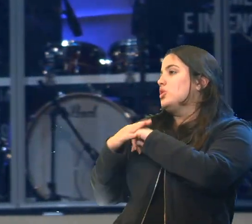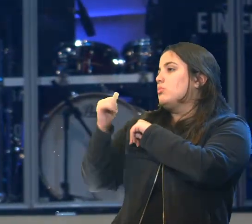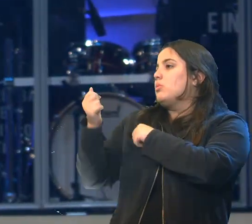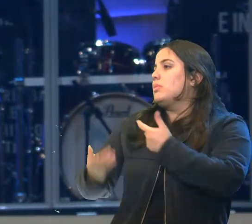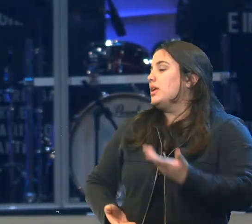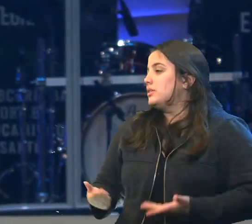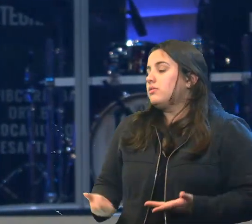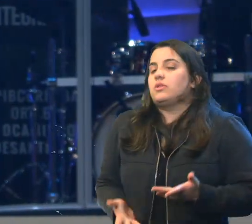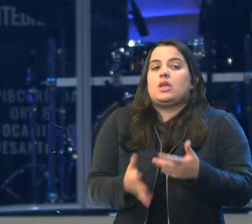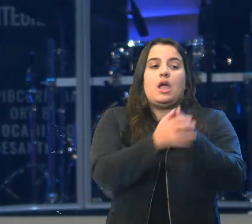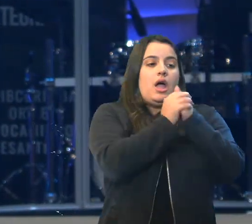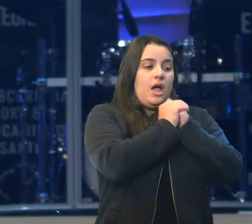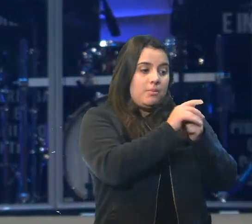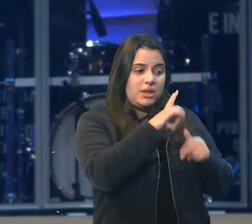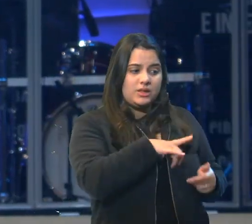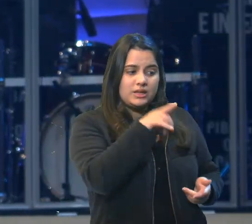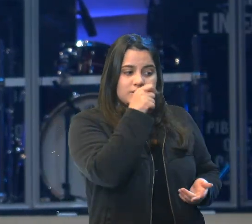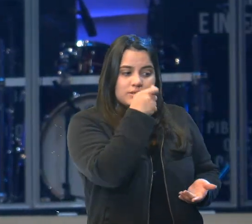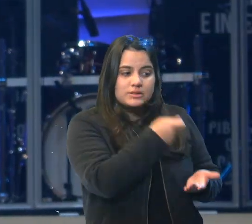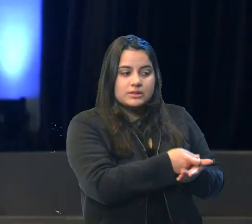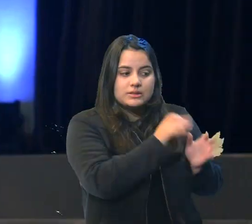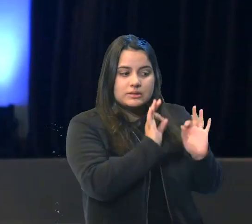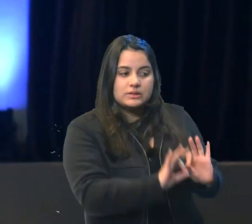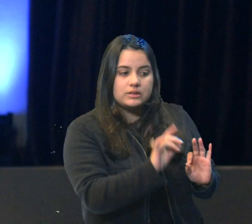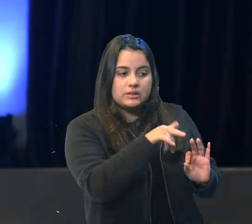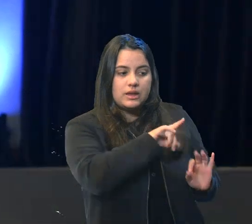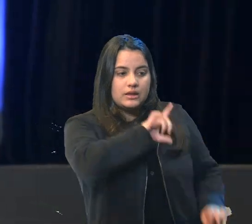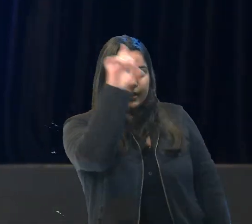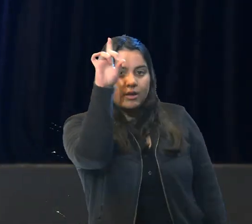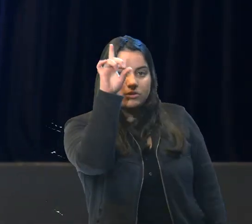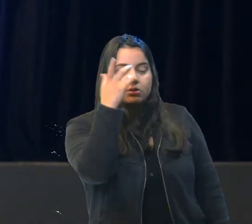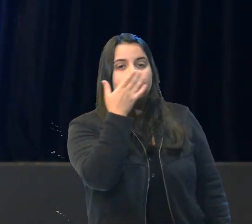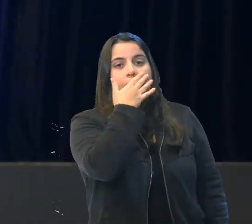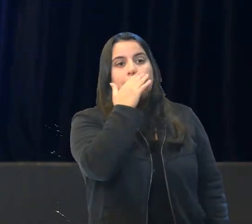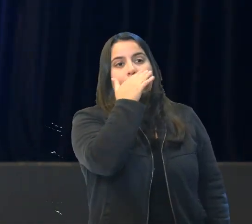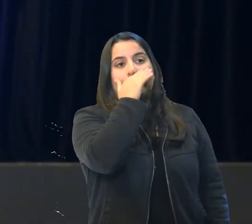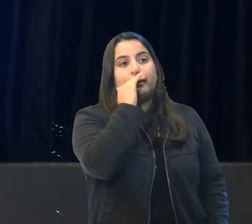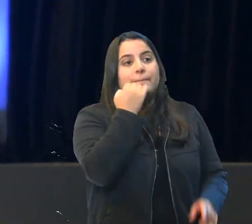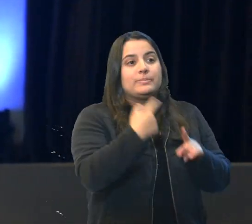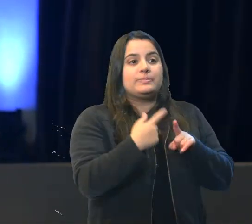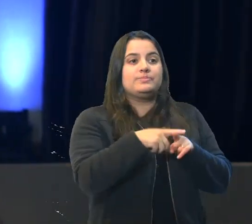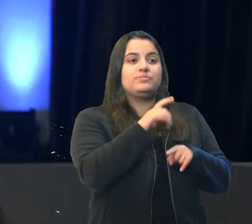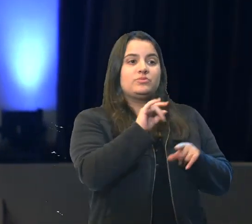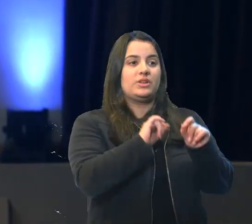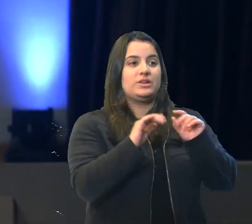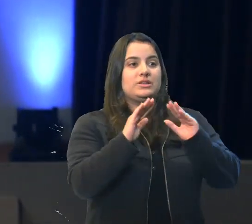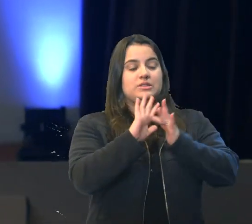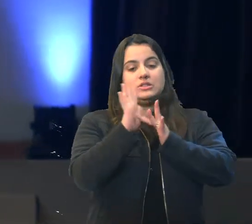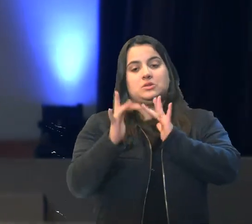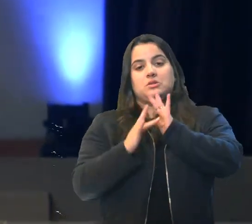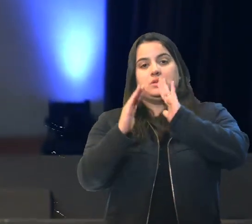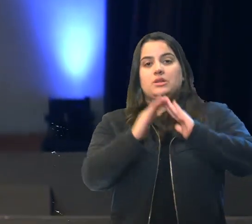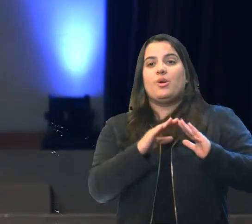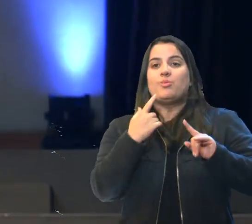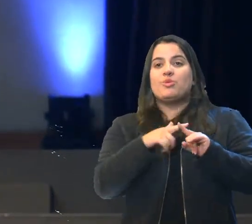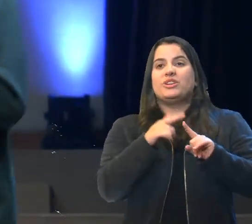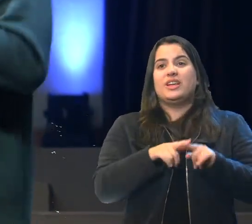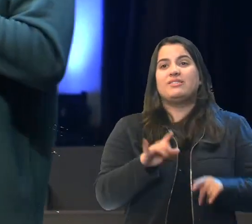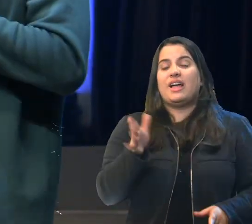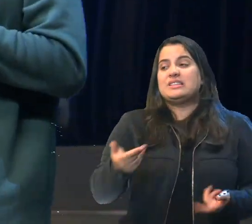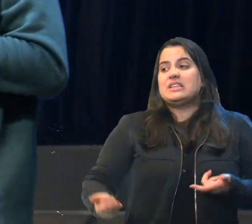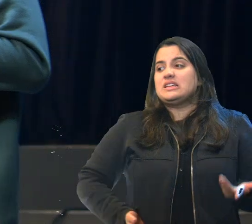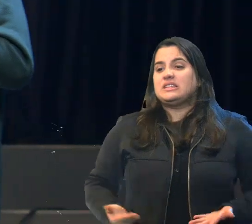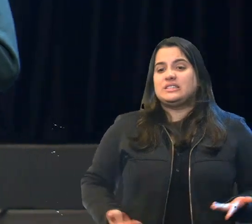tenha certeza que é Deus. Porque senão você está deixando de ver Jesus entrando na sua casa, porque está servindo em 15 ministérios ao